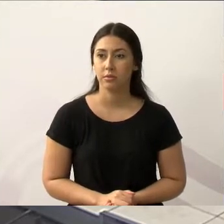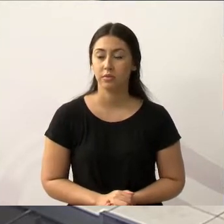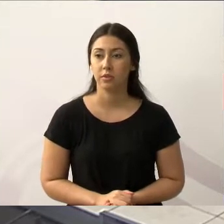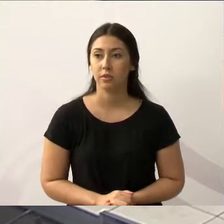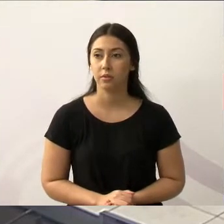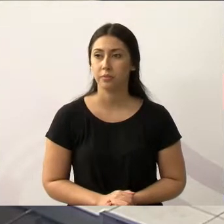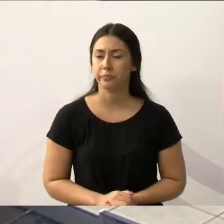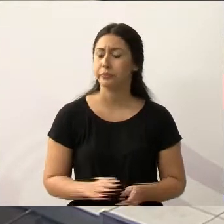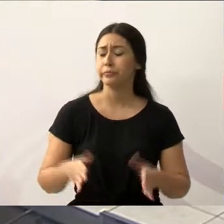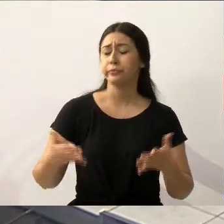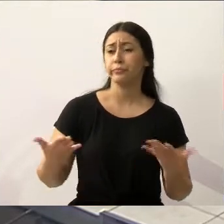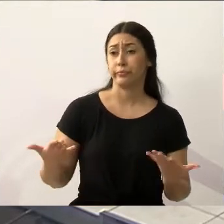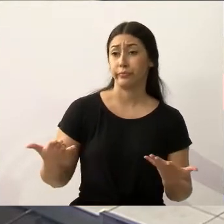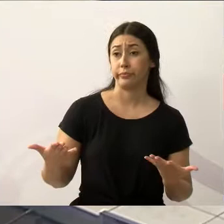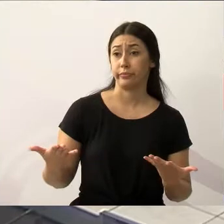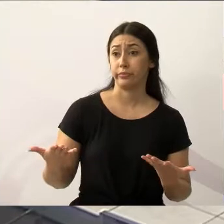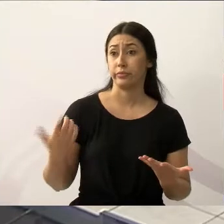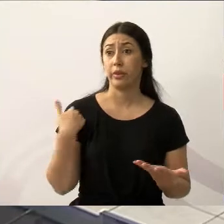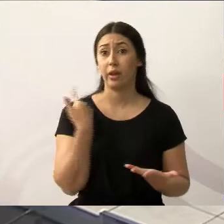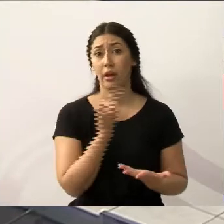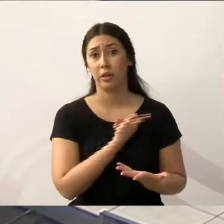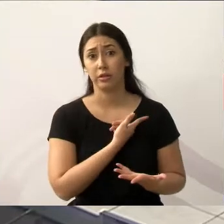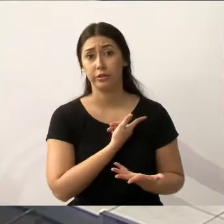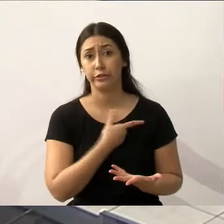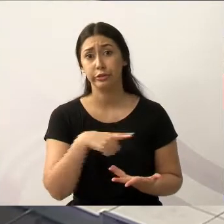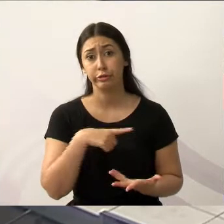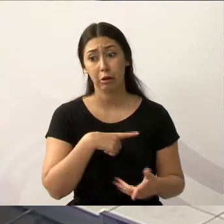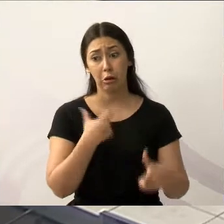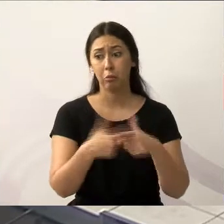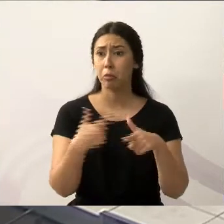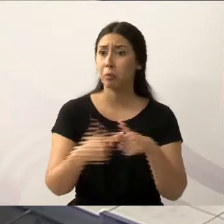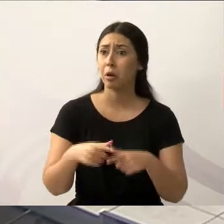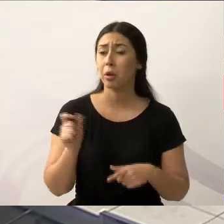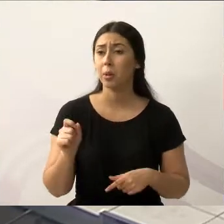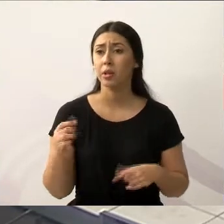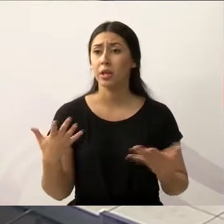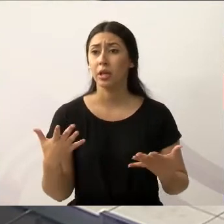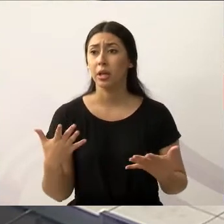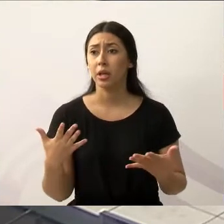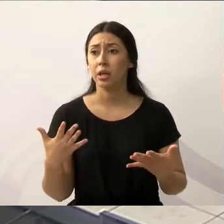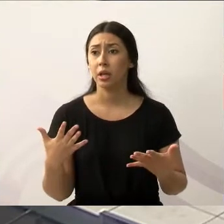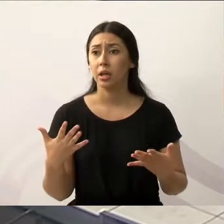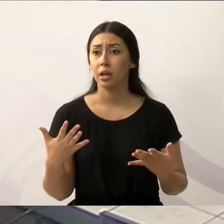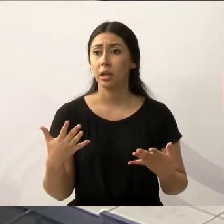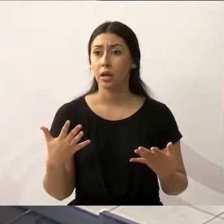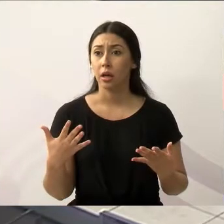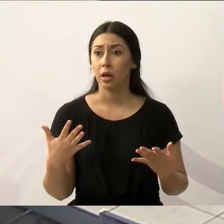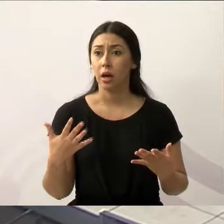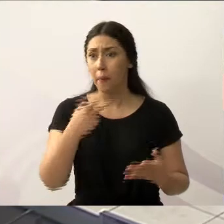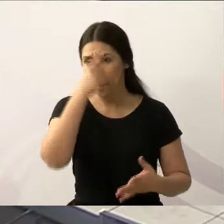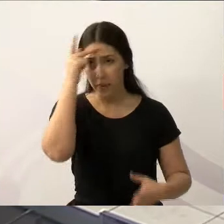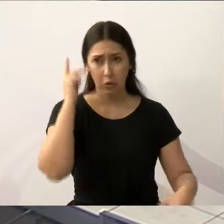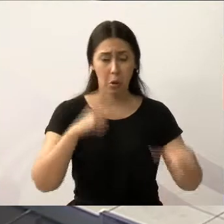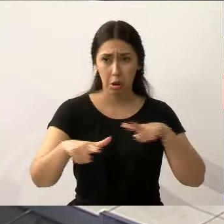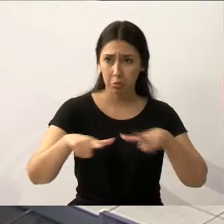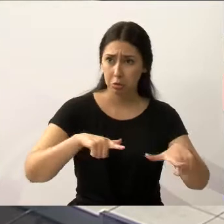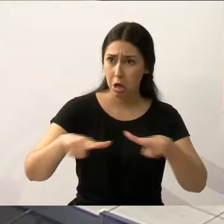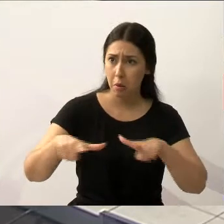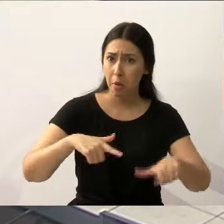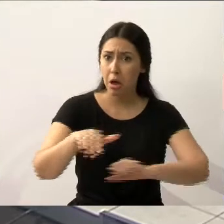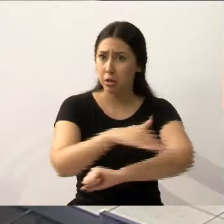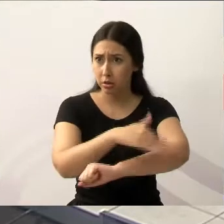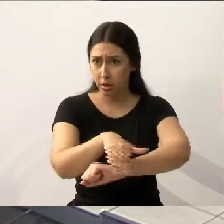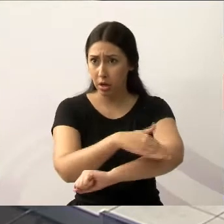Não, aí a gente cria uma situação aqui de que a maioria dos trabalhadores tem direito aos R$ 600, né? São